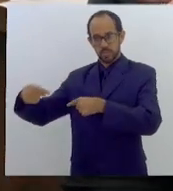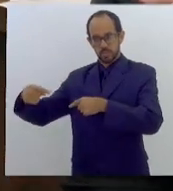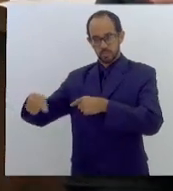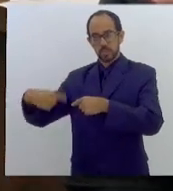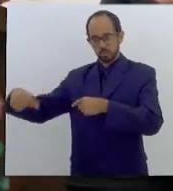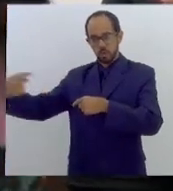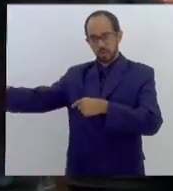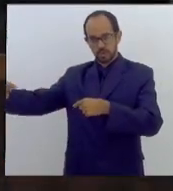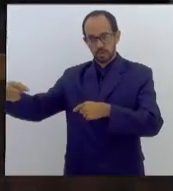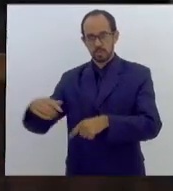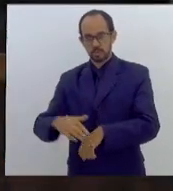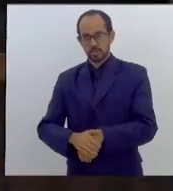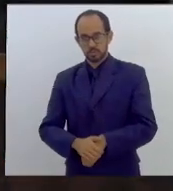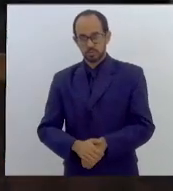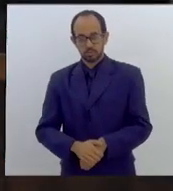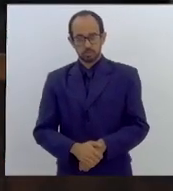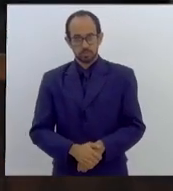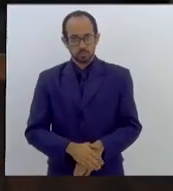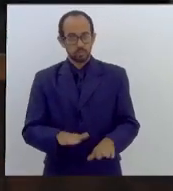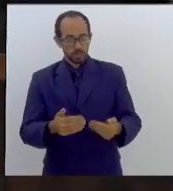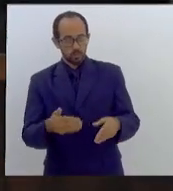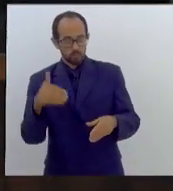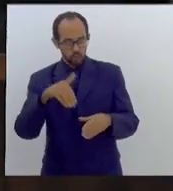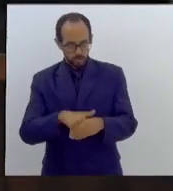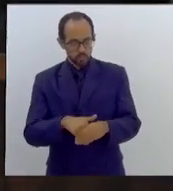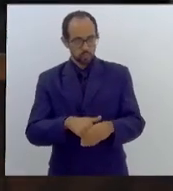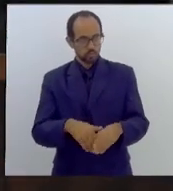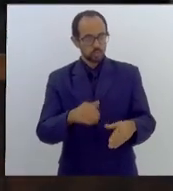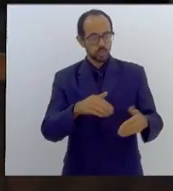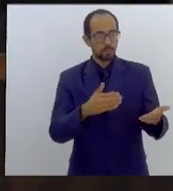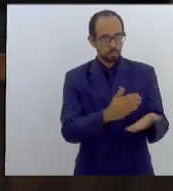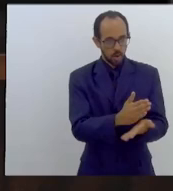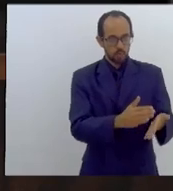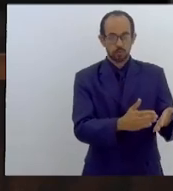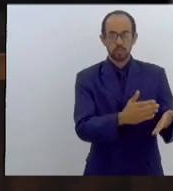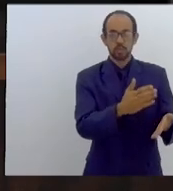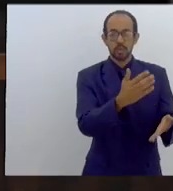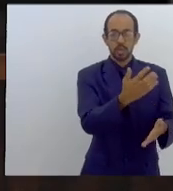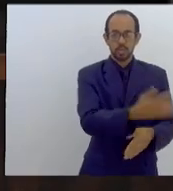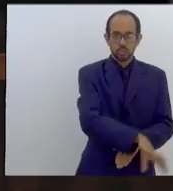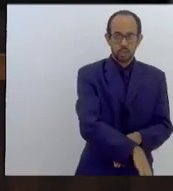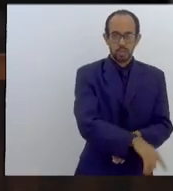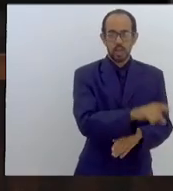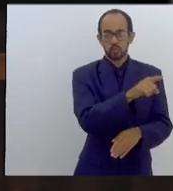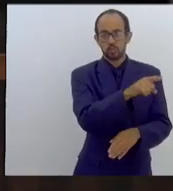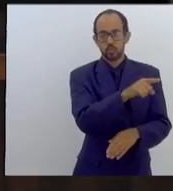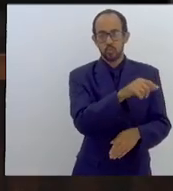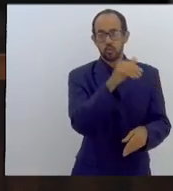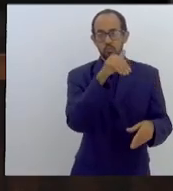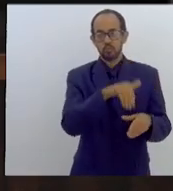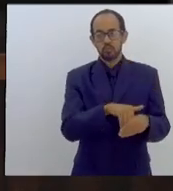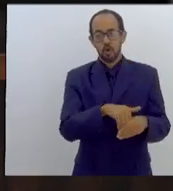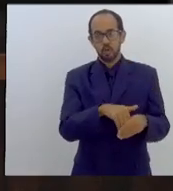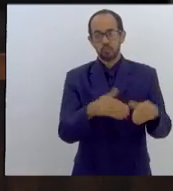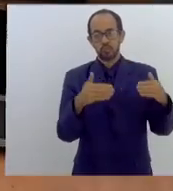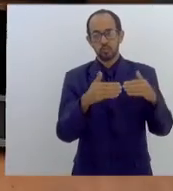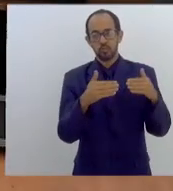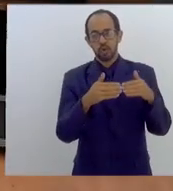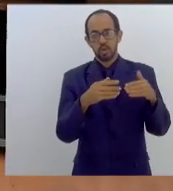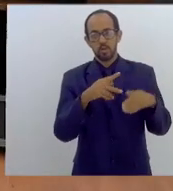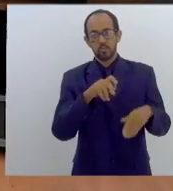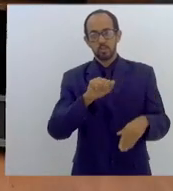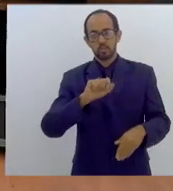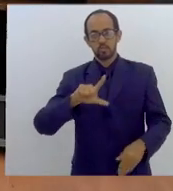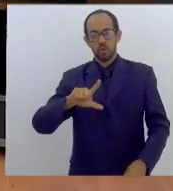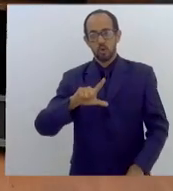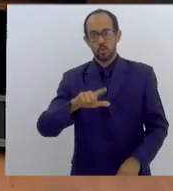Posteriores. Então, vamos votar. Senhores que aprovam, permaneçam como estão, rejeitado. Com voto pela favorável da bancada do PSOL